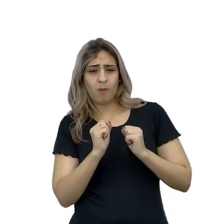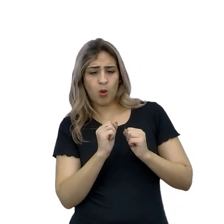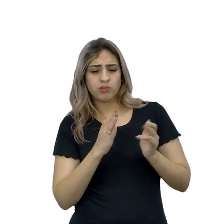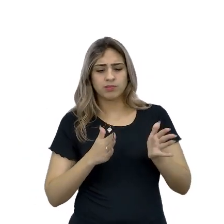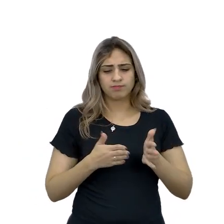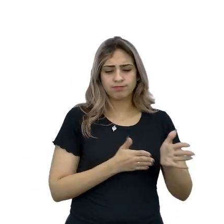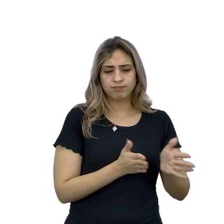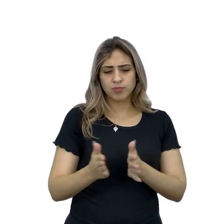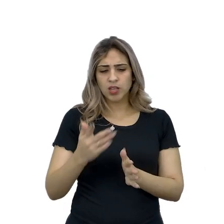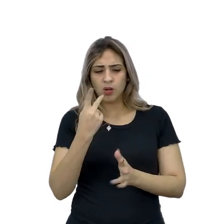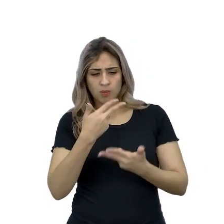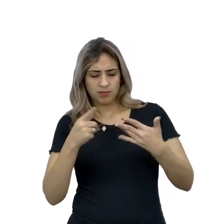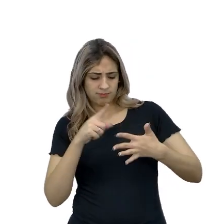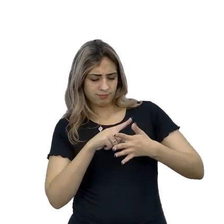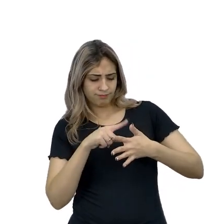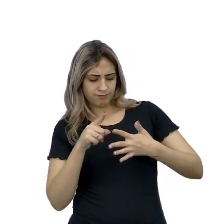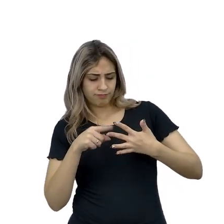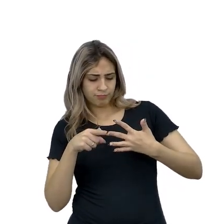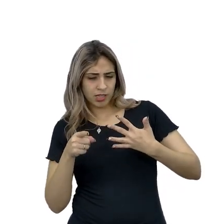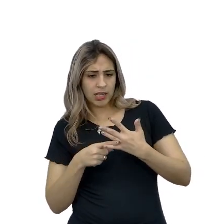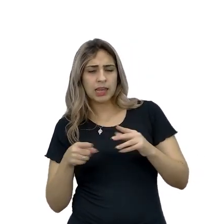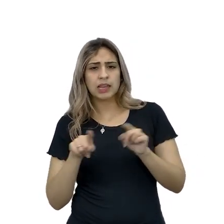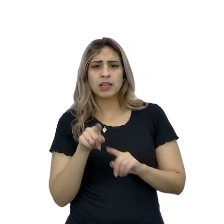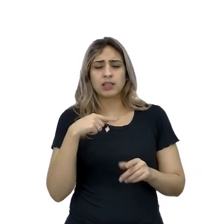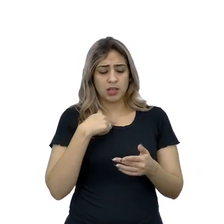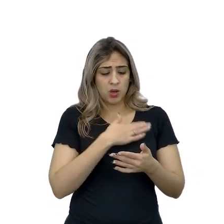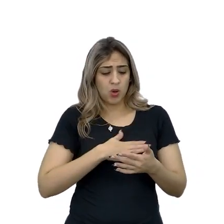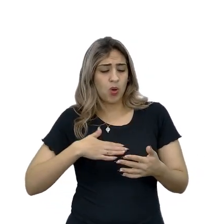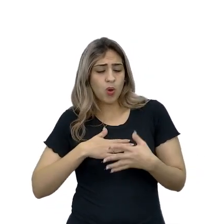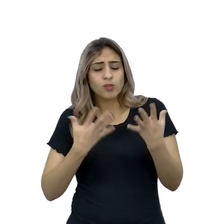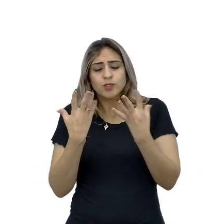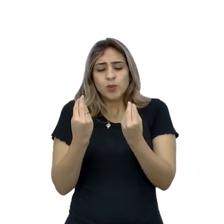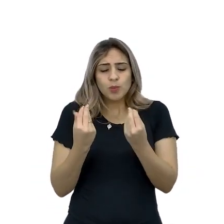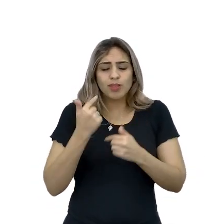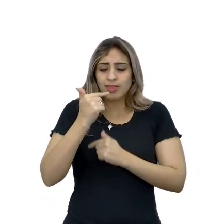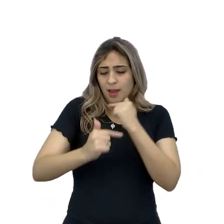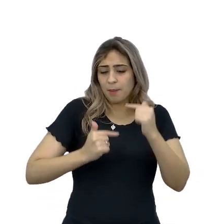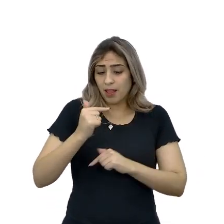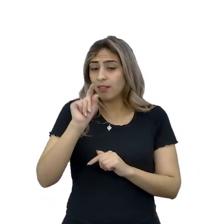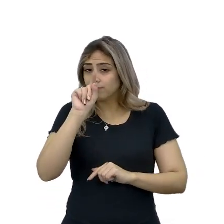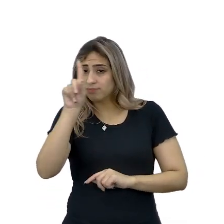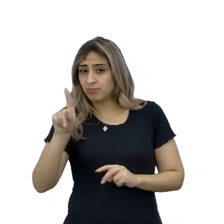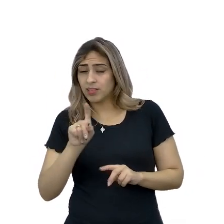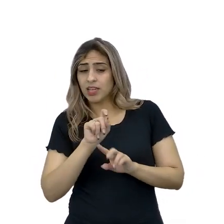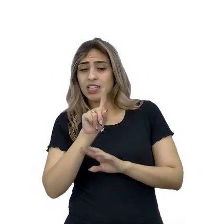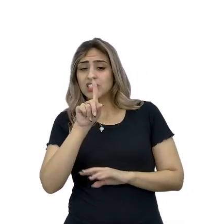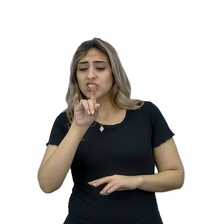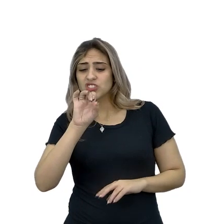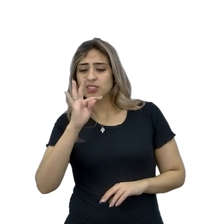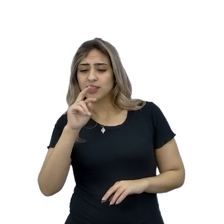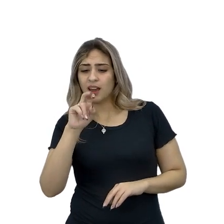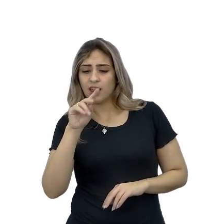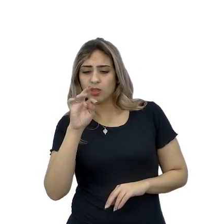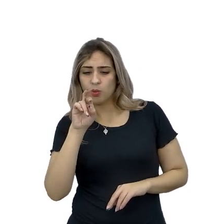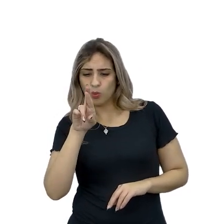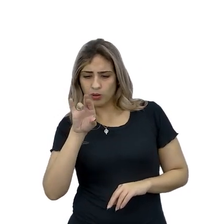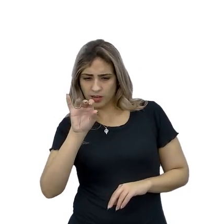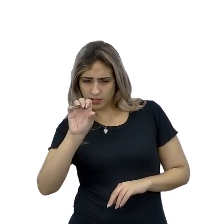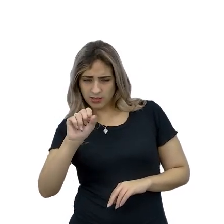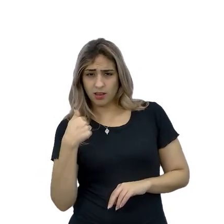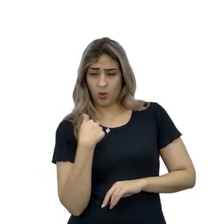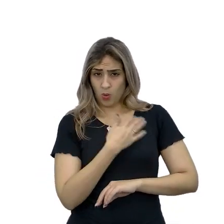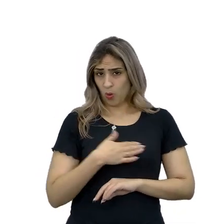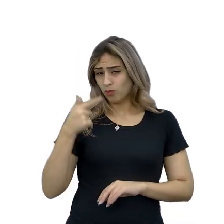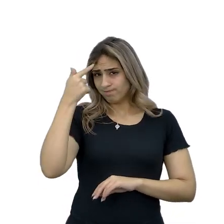discorrer aí um dos itens, né, que eu gosto muito de trabalhar, que são os distratores, né? Eu gosto de